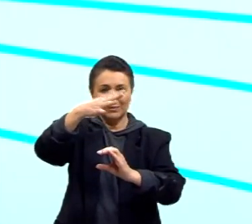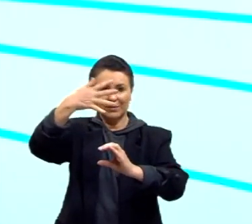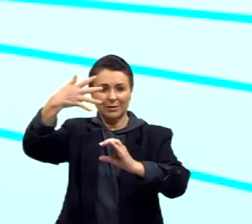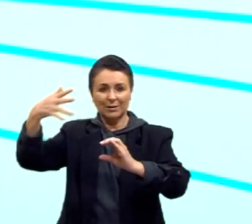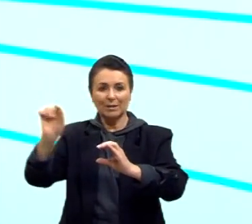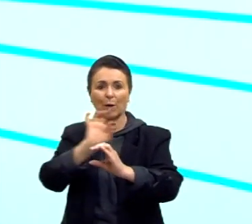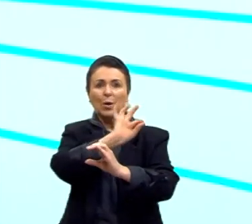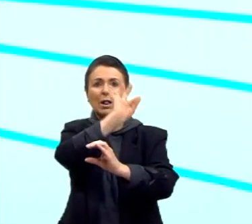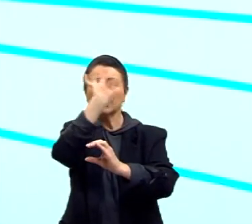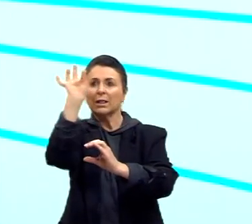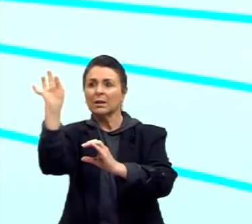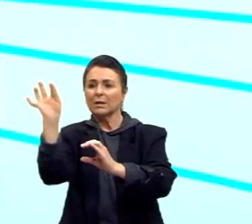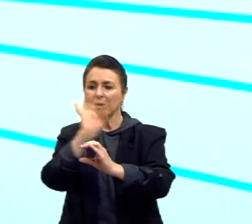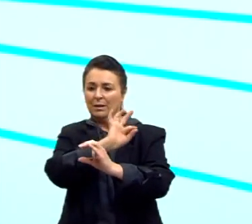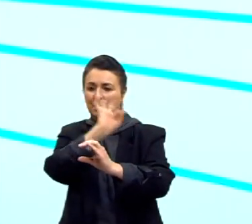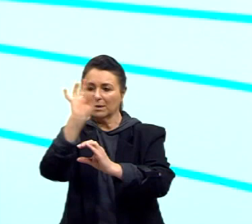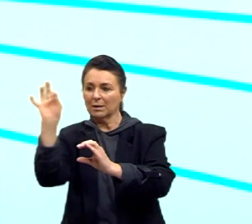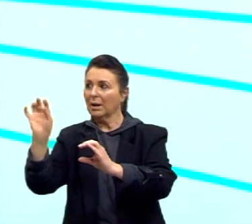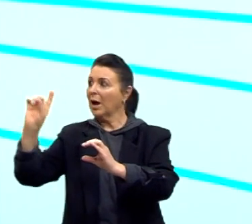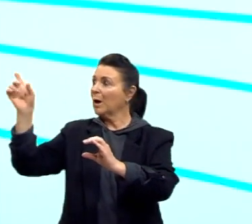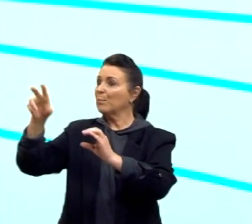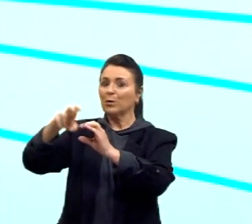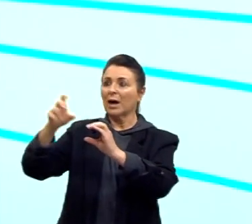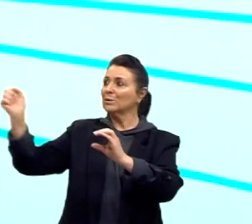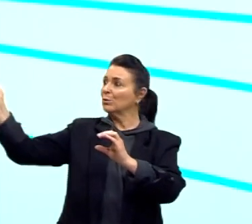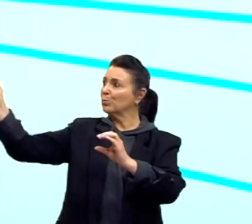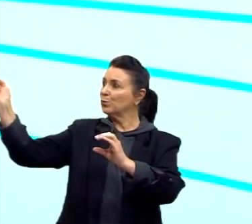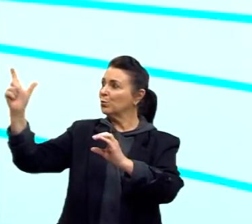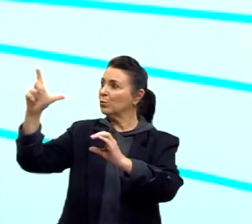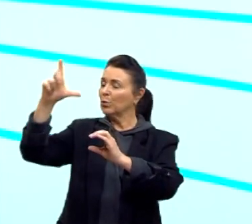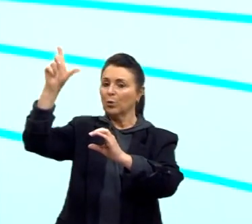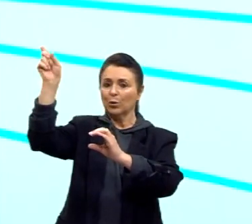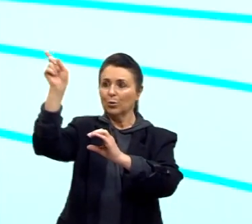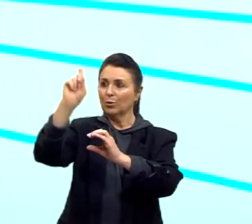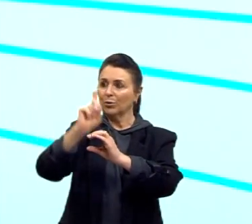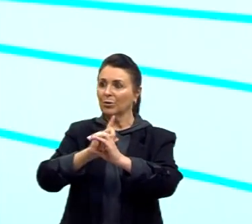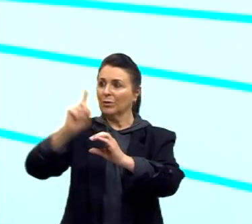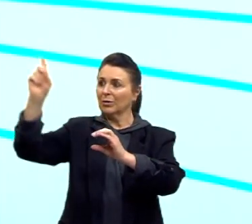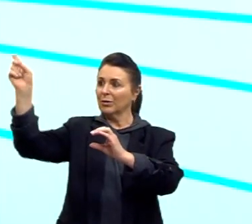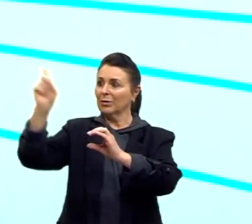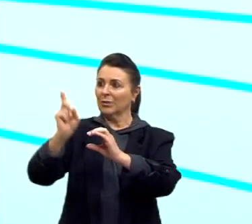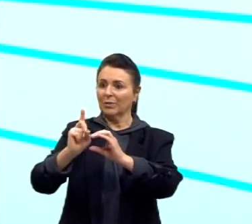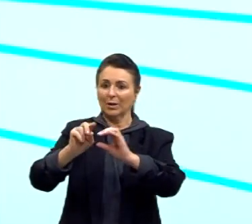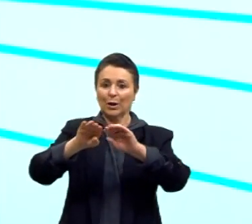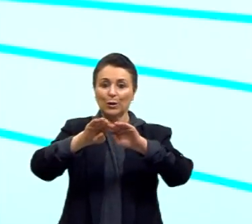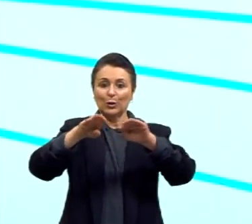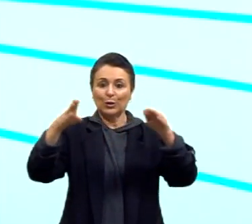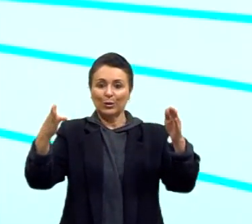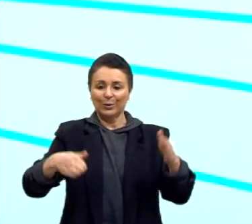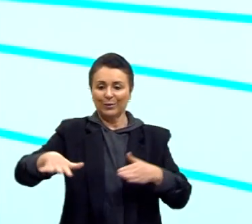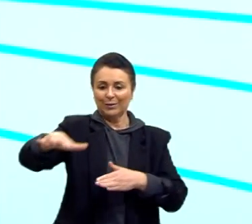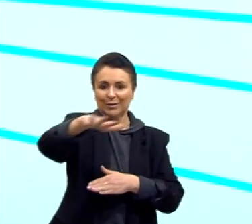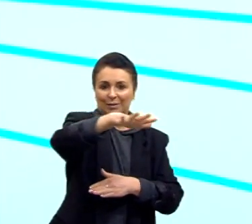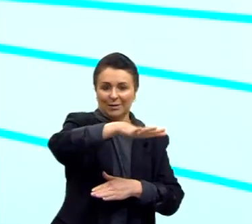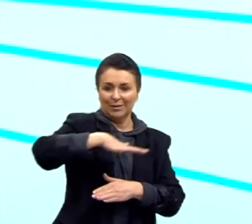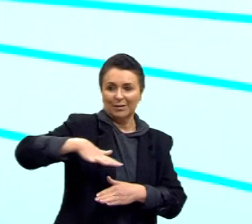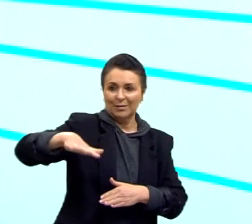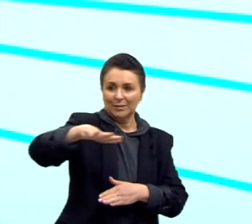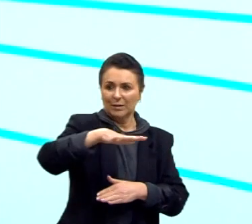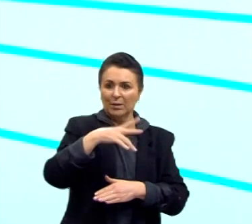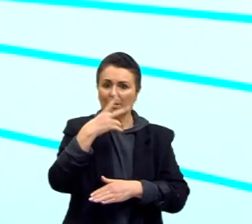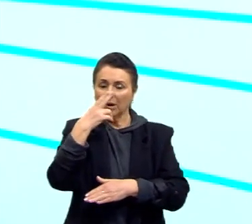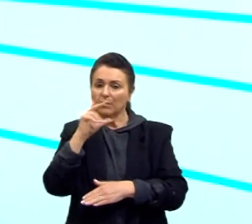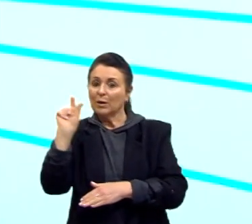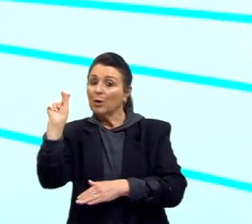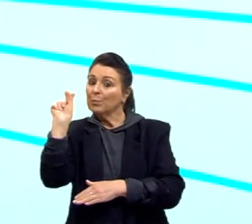linhas é justamente então esses raios ultrapassando o nosso campo magnético né claro que acaba ficando então um